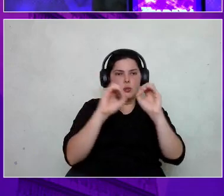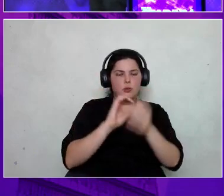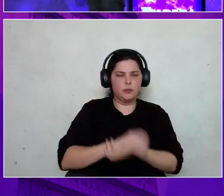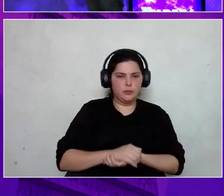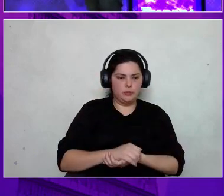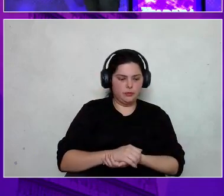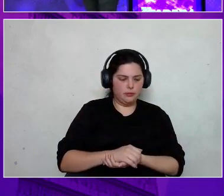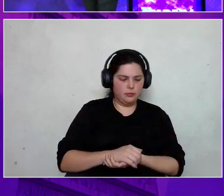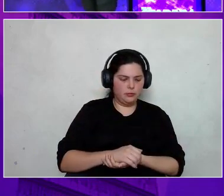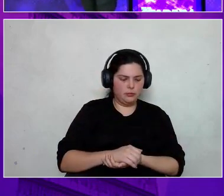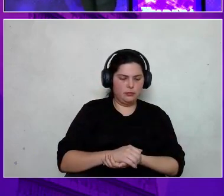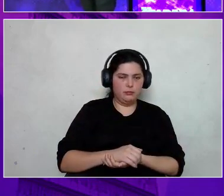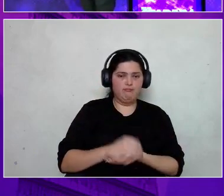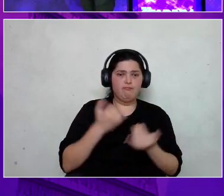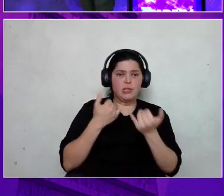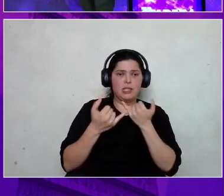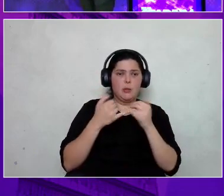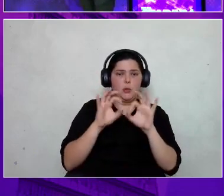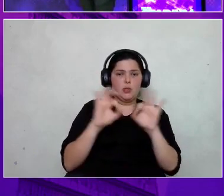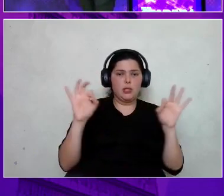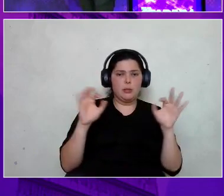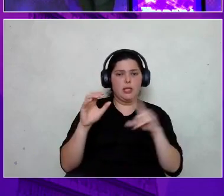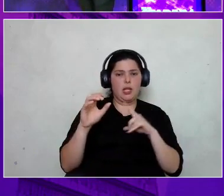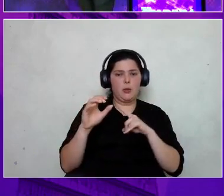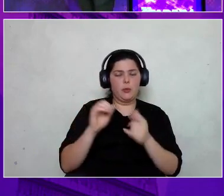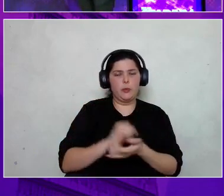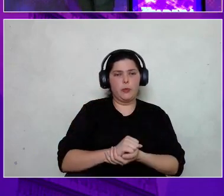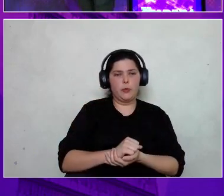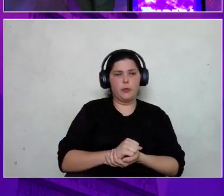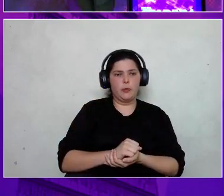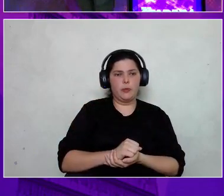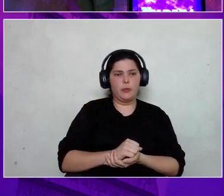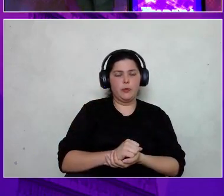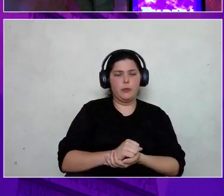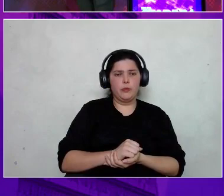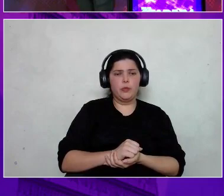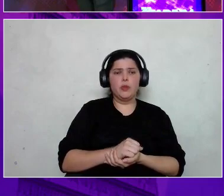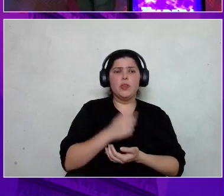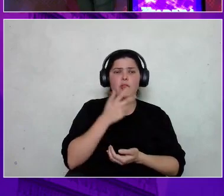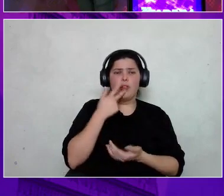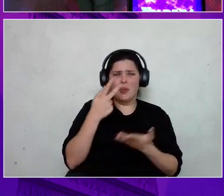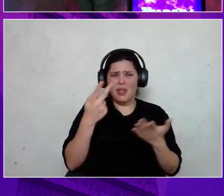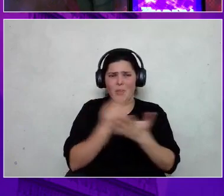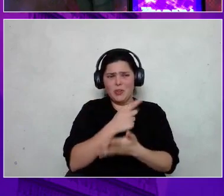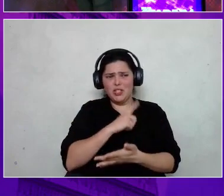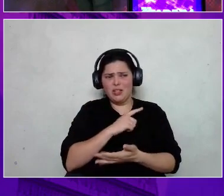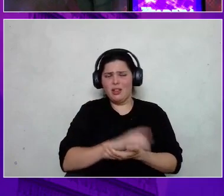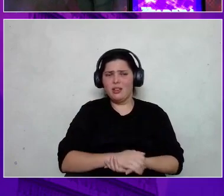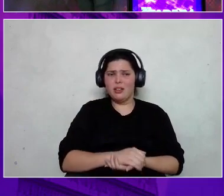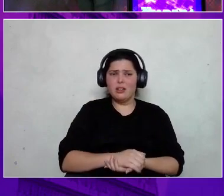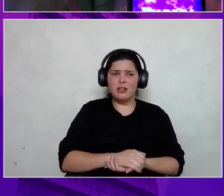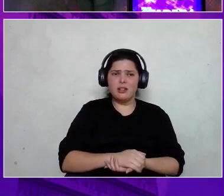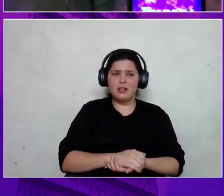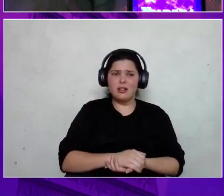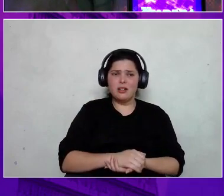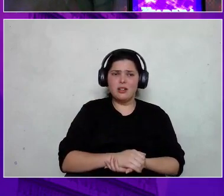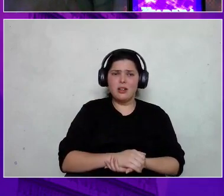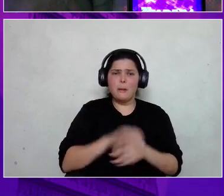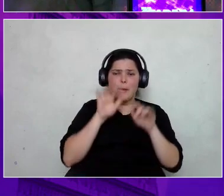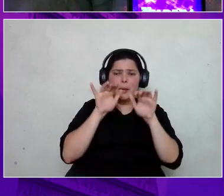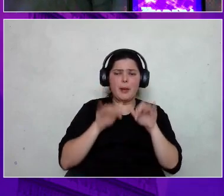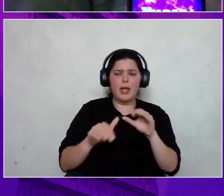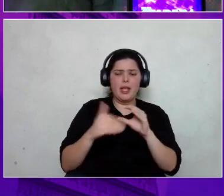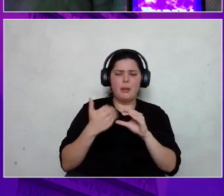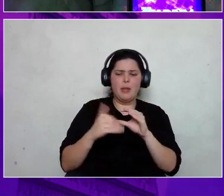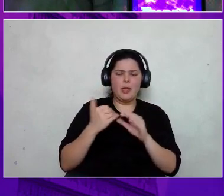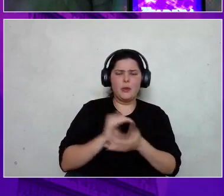exemplo mais simples que eu dou. Mas você falou o que está errado? O cara preencheu lá o e-mail, mas está lá faltando